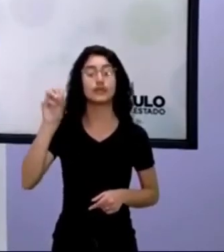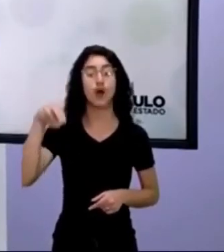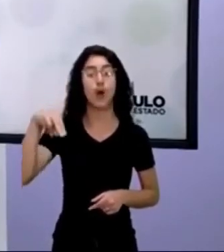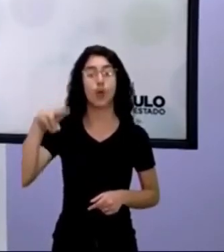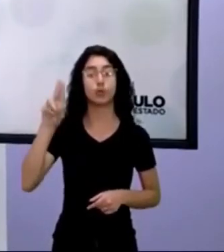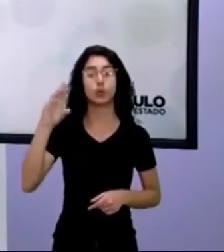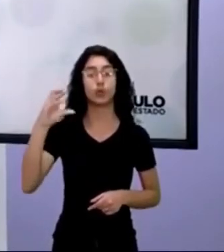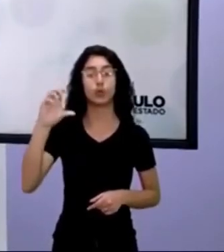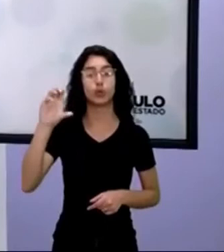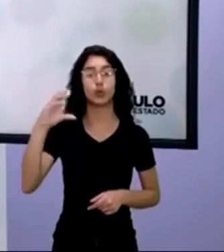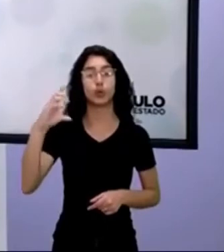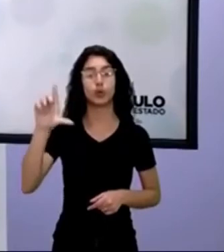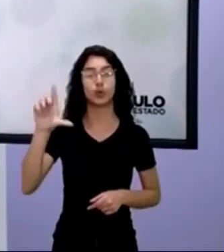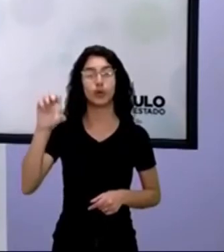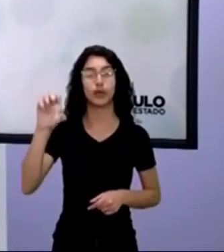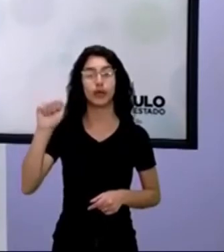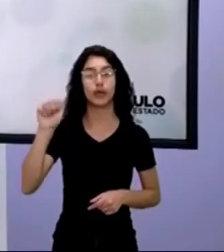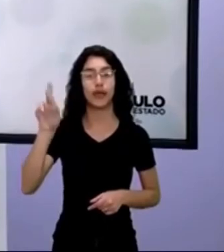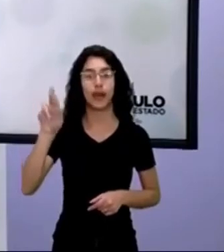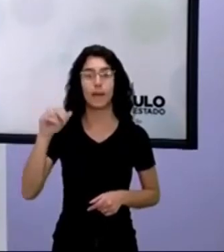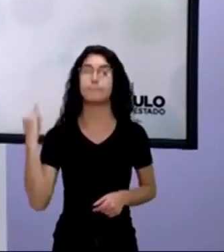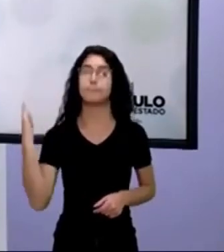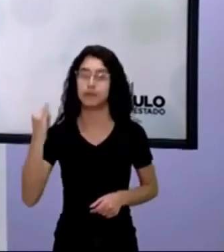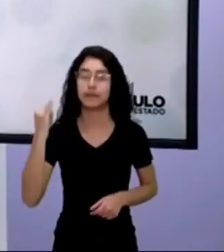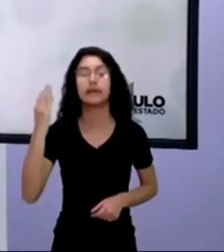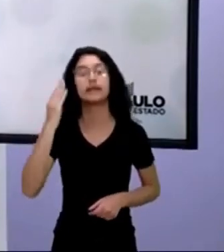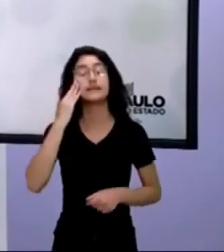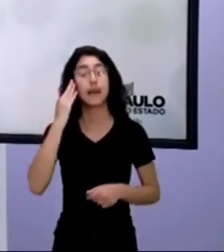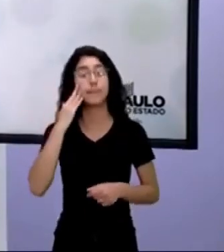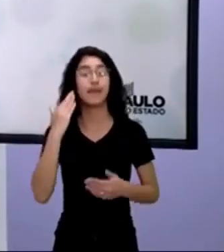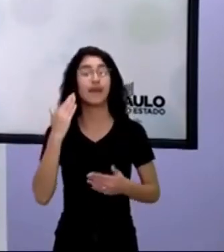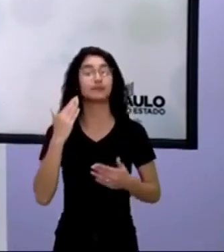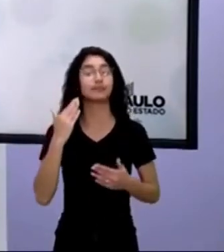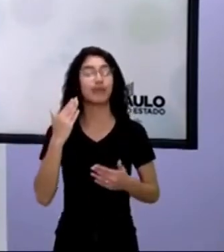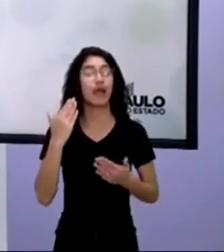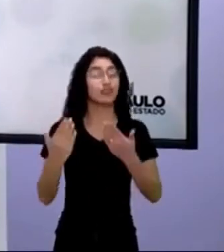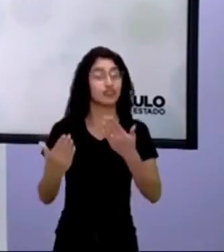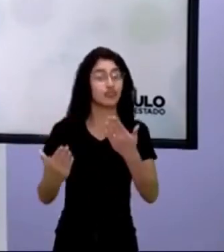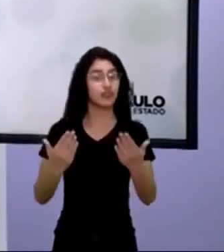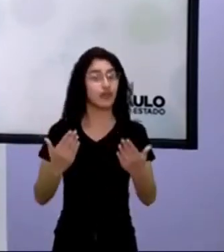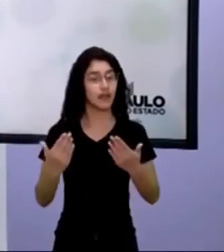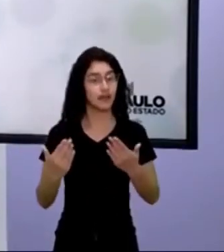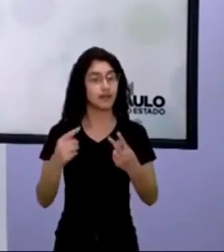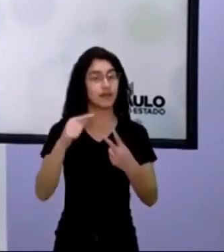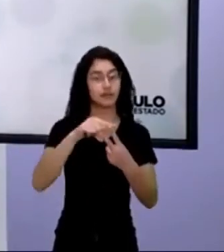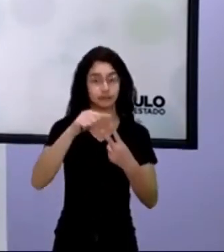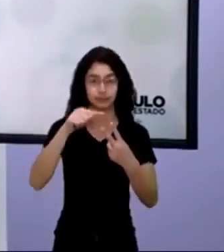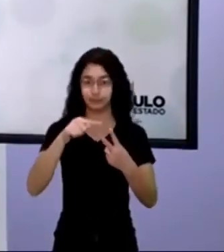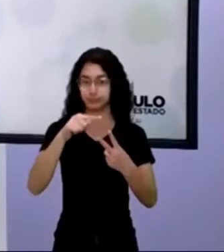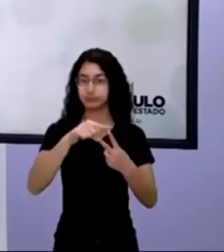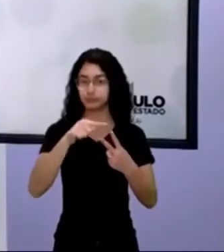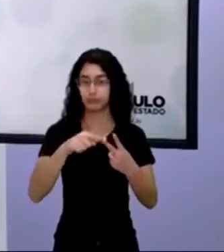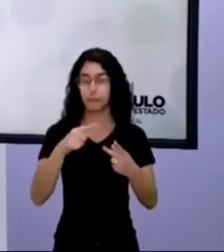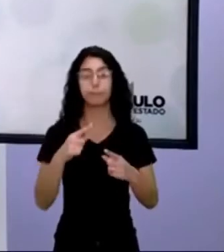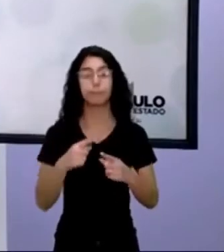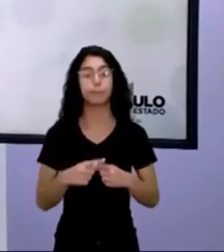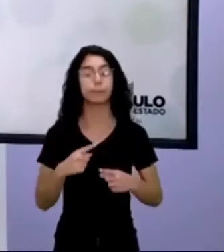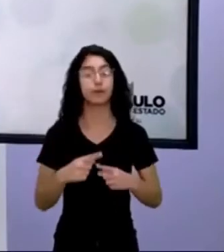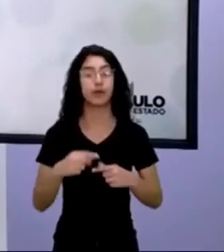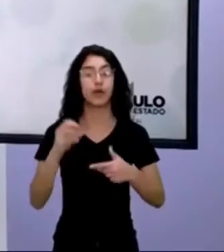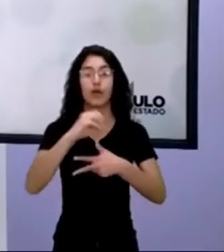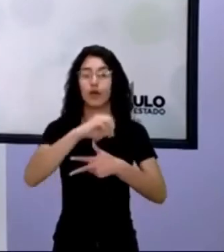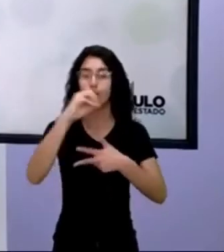importante saber a diferença entre fissão e fusão nuclear, hein? Por quê? Porque o